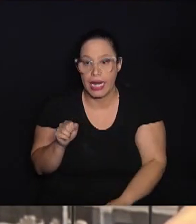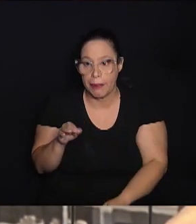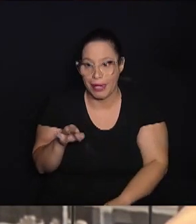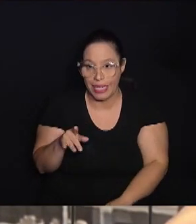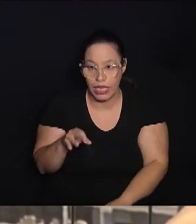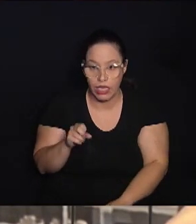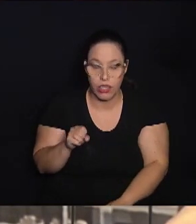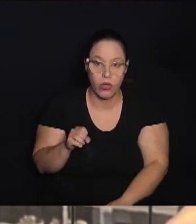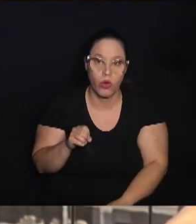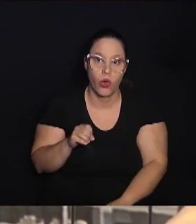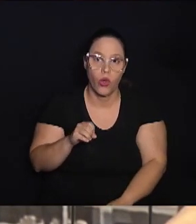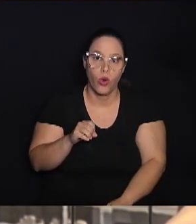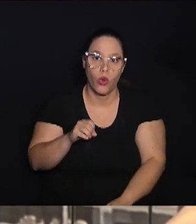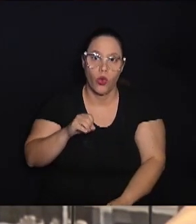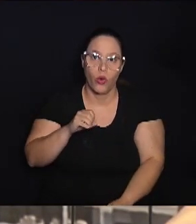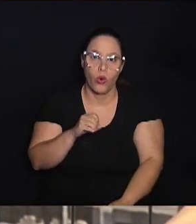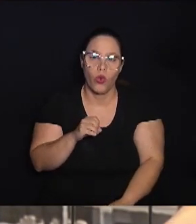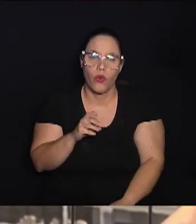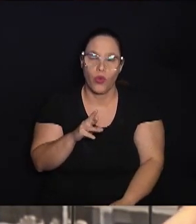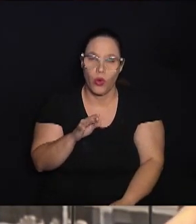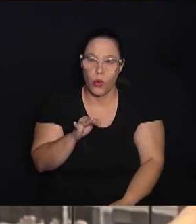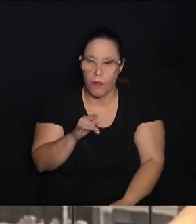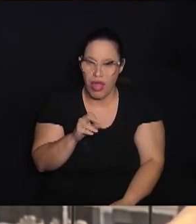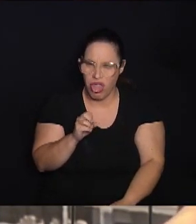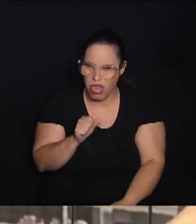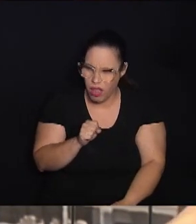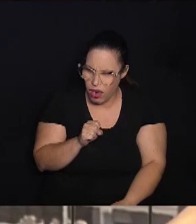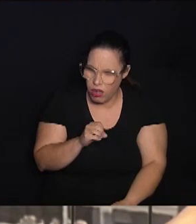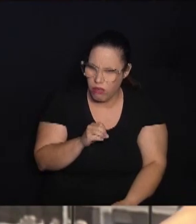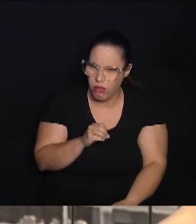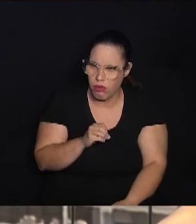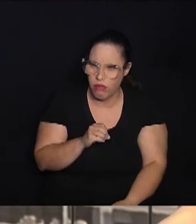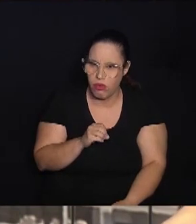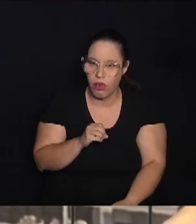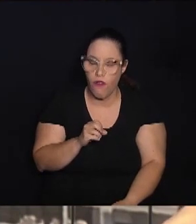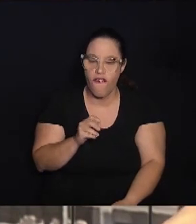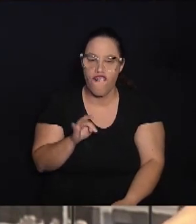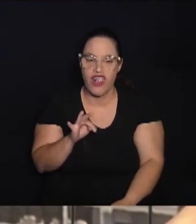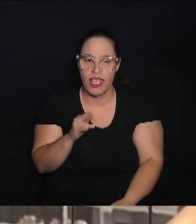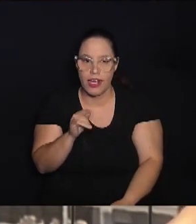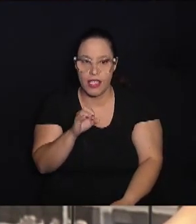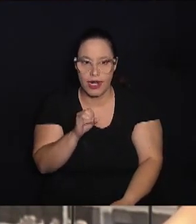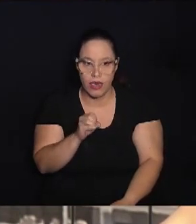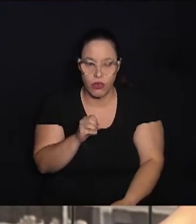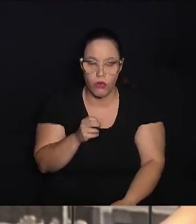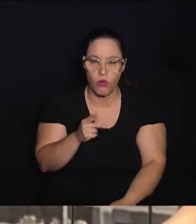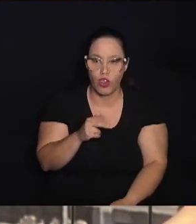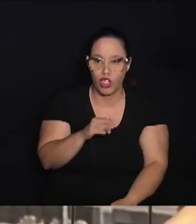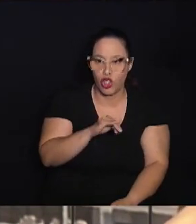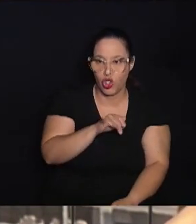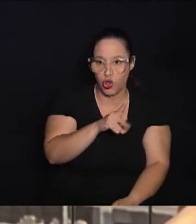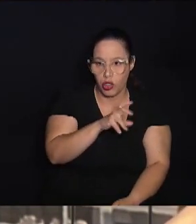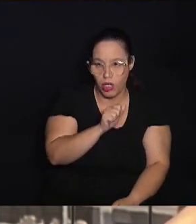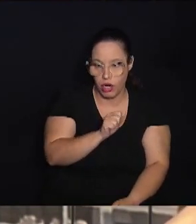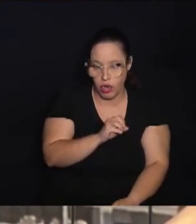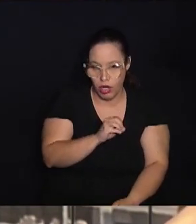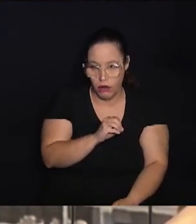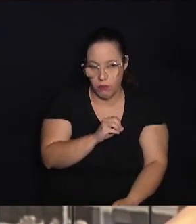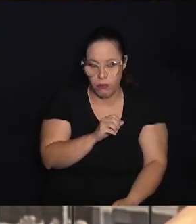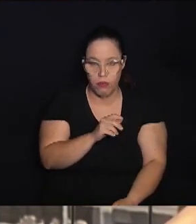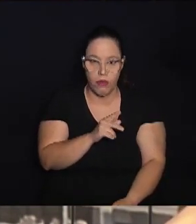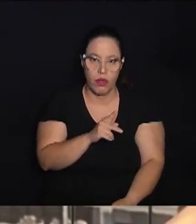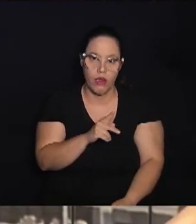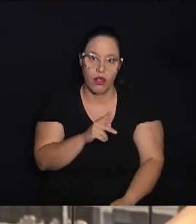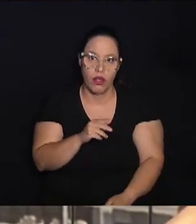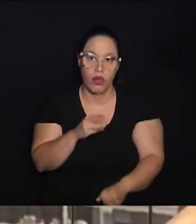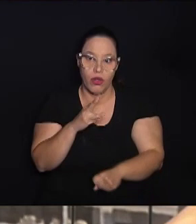documentário ó que Desafio em 2 minutos né Consegui documentar ficção videoclipe e vídeoarte para se inscrever é só